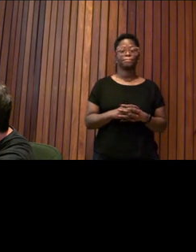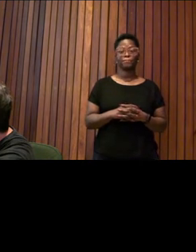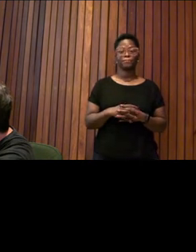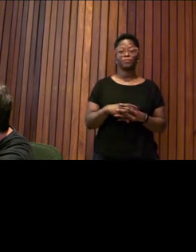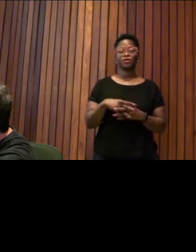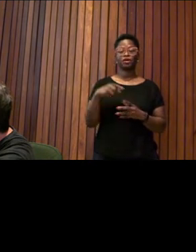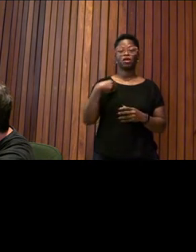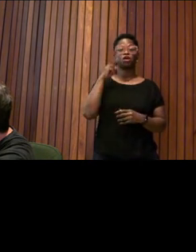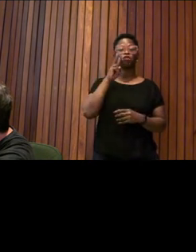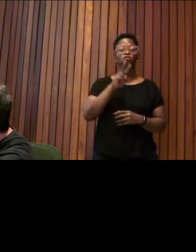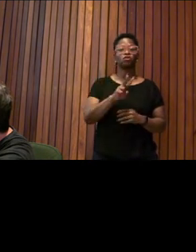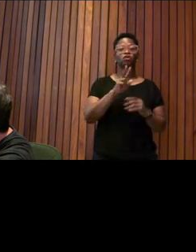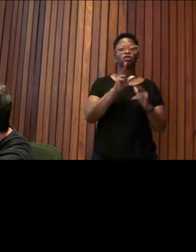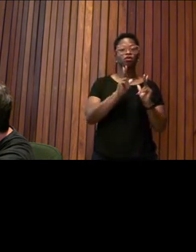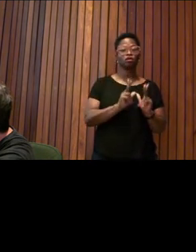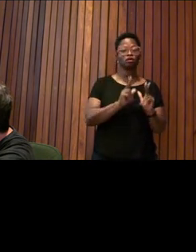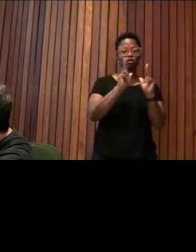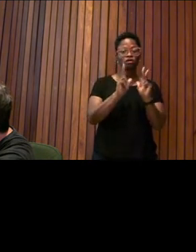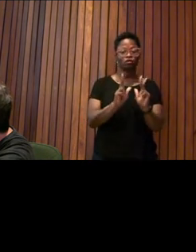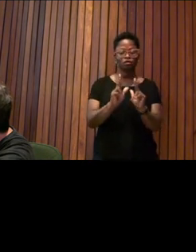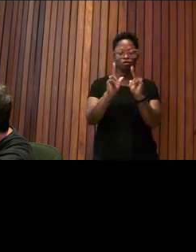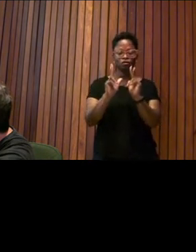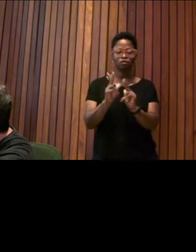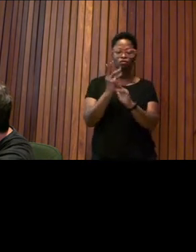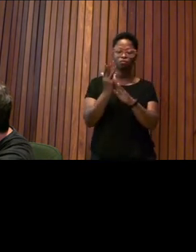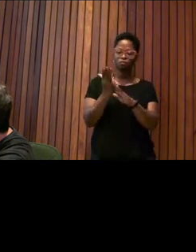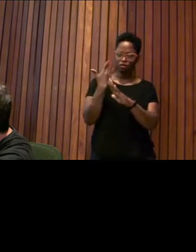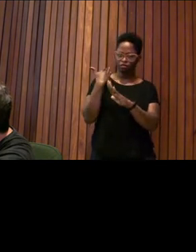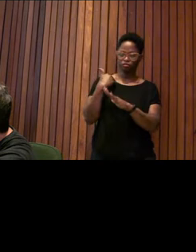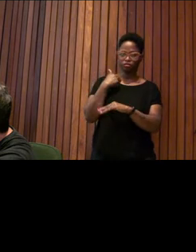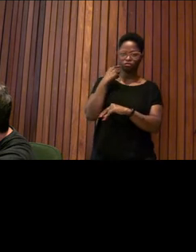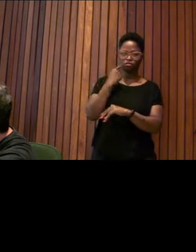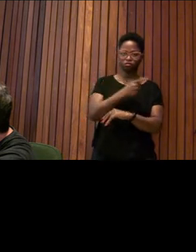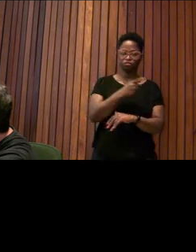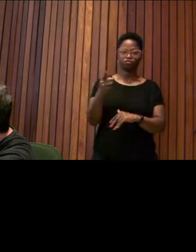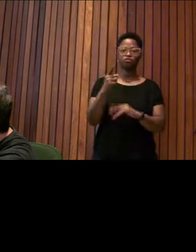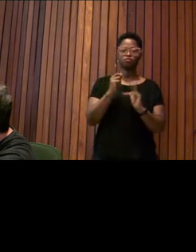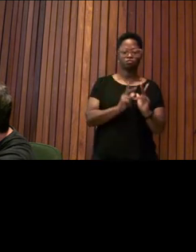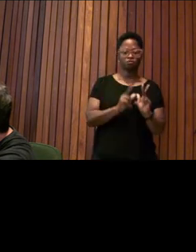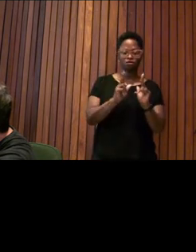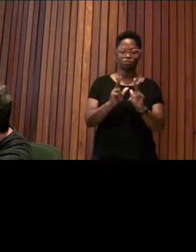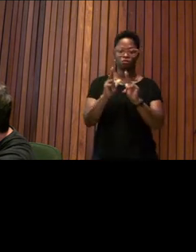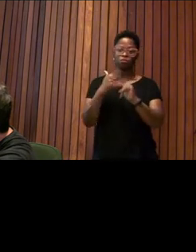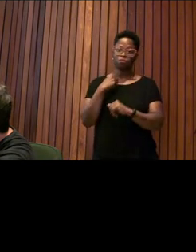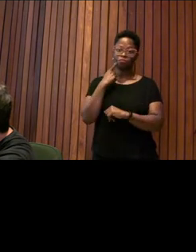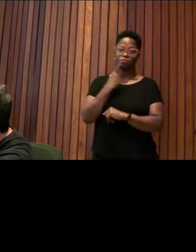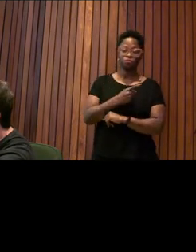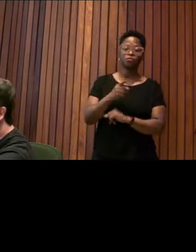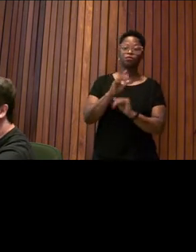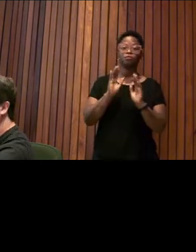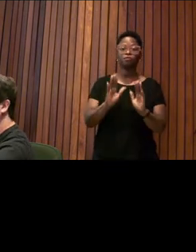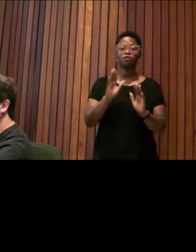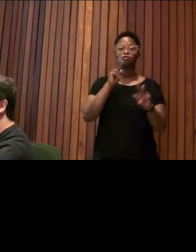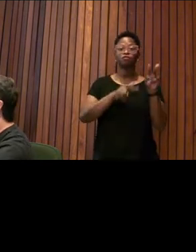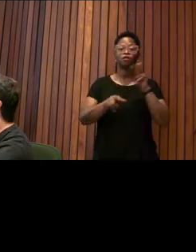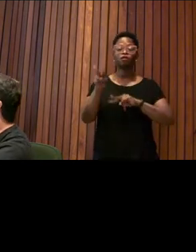visto trechos assim há um tempo atrás, né? Vocês tinham enviado do filme, mas...